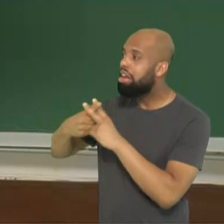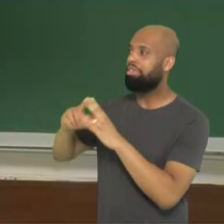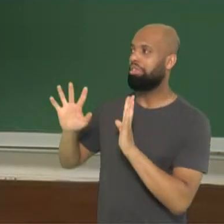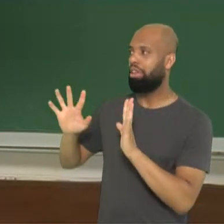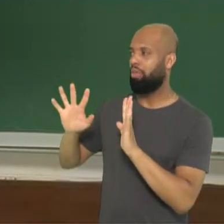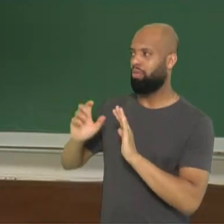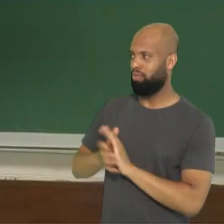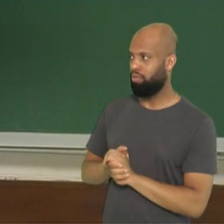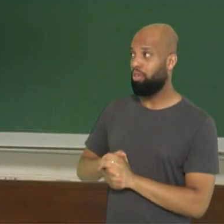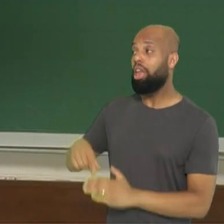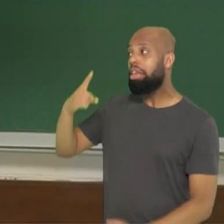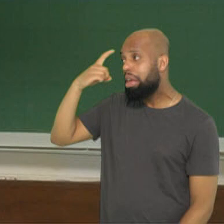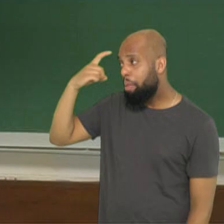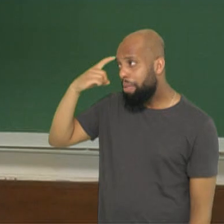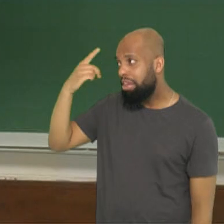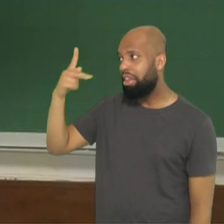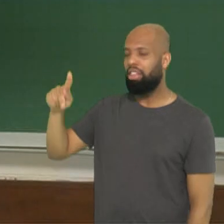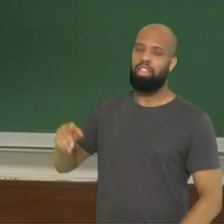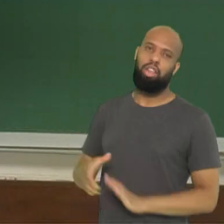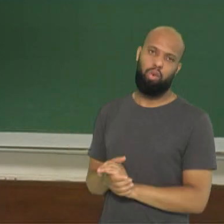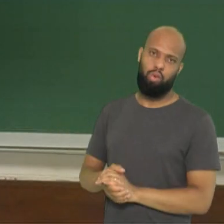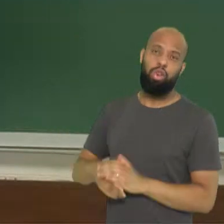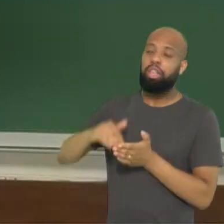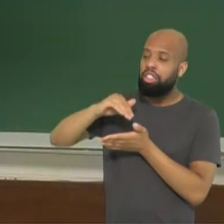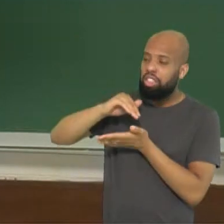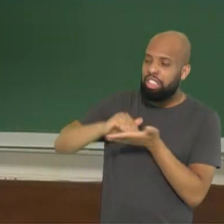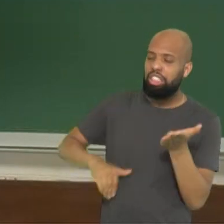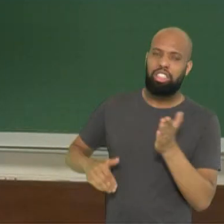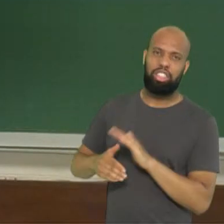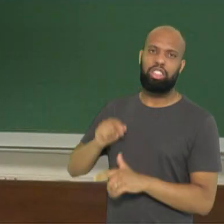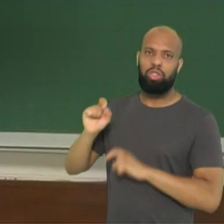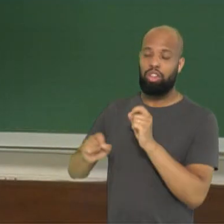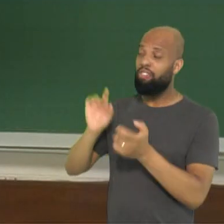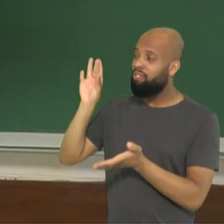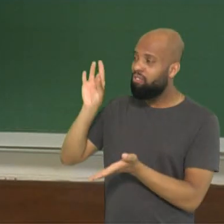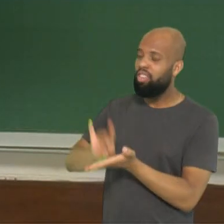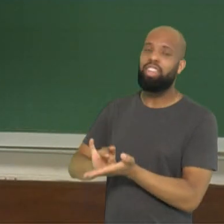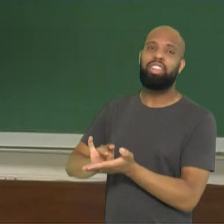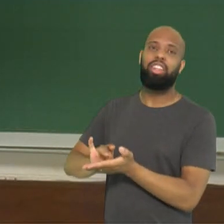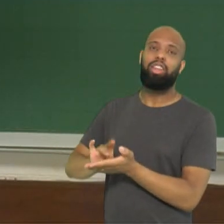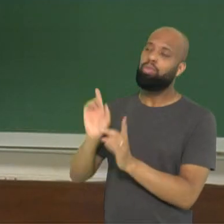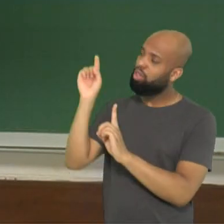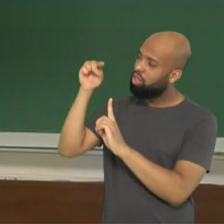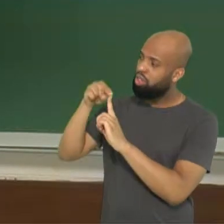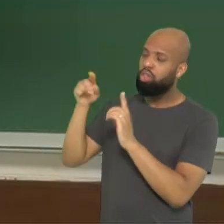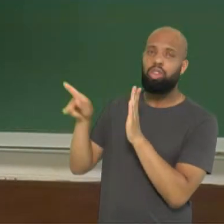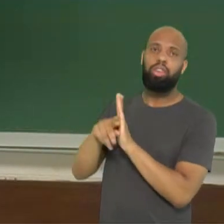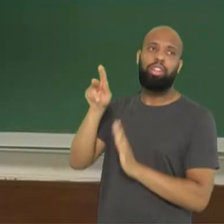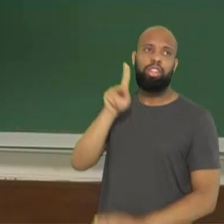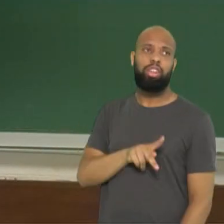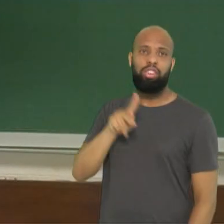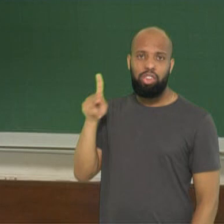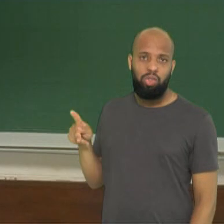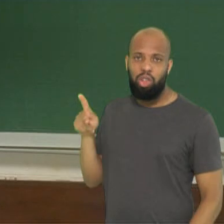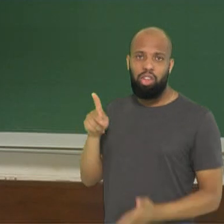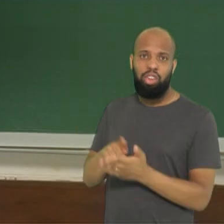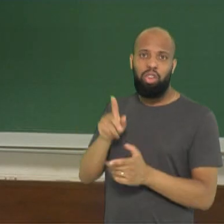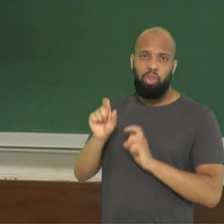sua cabeça. Então, ela faz essa desconstrução sobre as verdadeiras intenções da professora. A professora, na